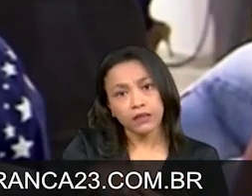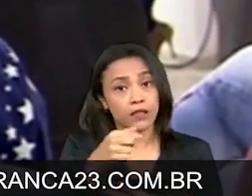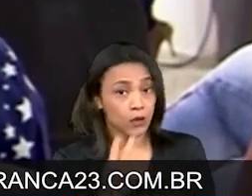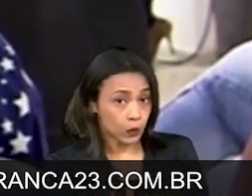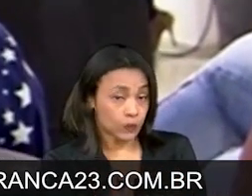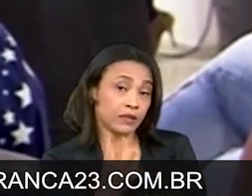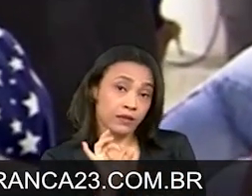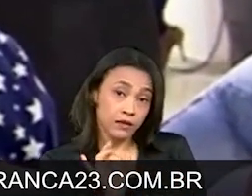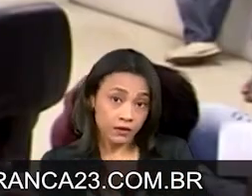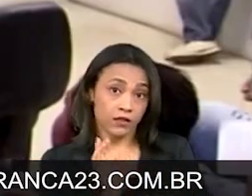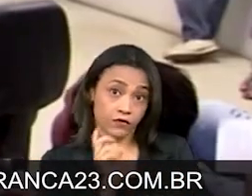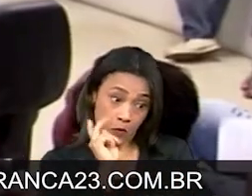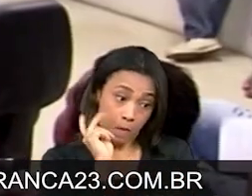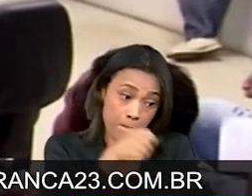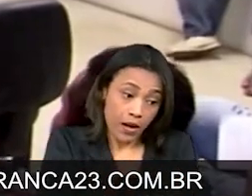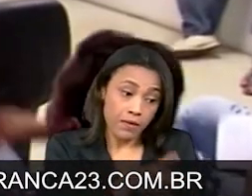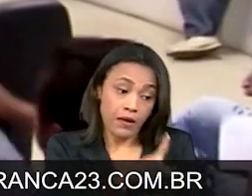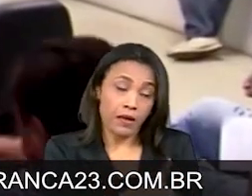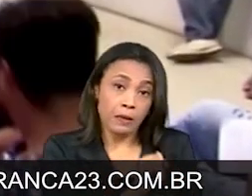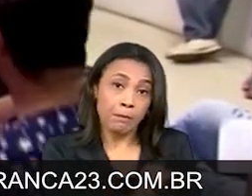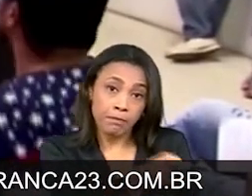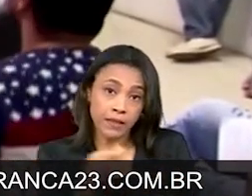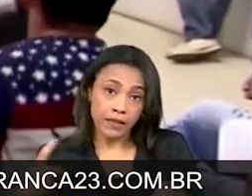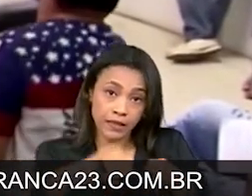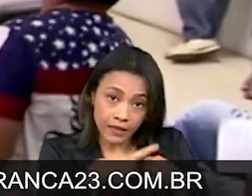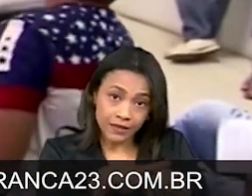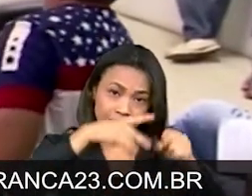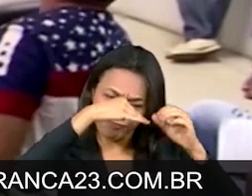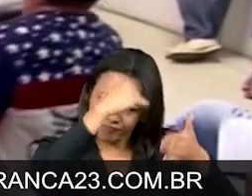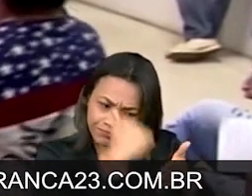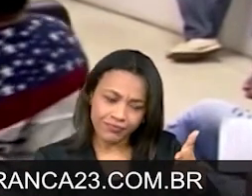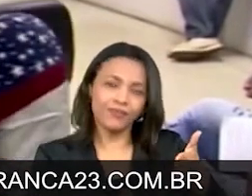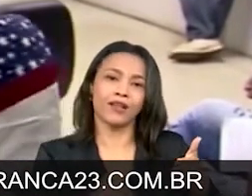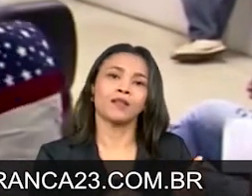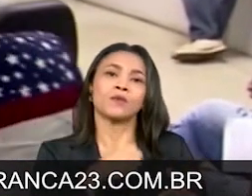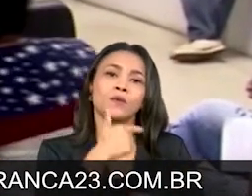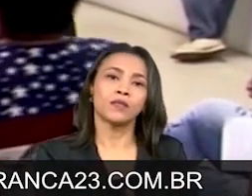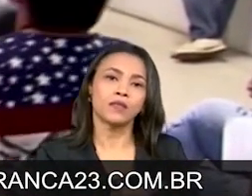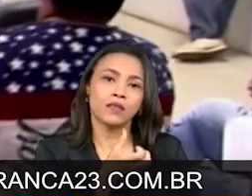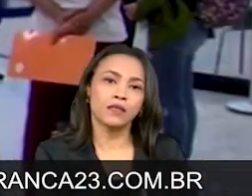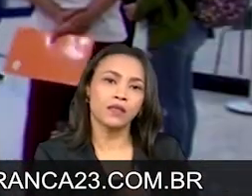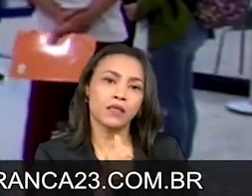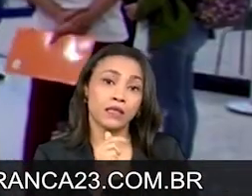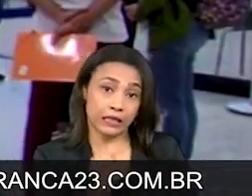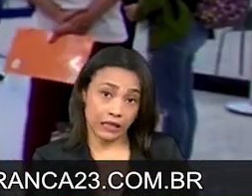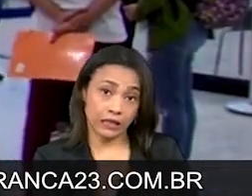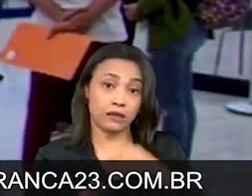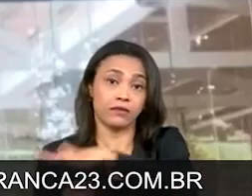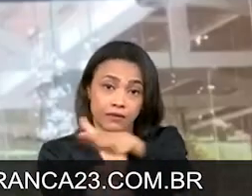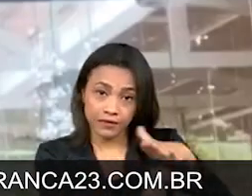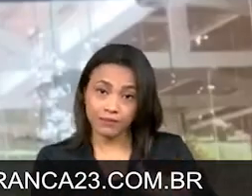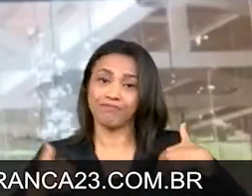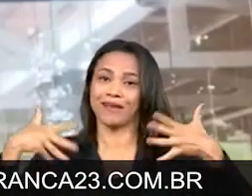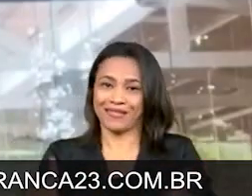Se o pagamento for feito via Pix, a baixa da negativação é instantânea. 267 empresas participam do